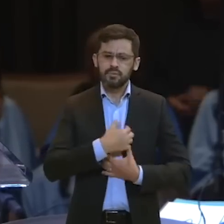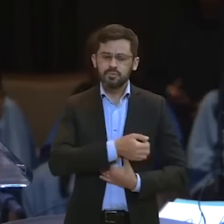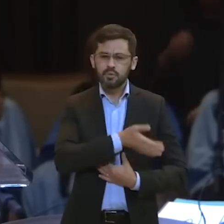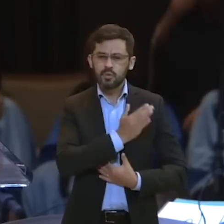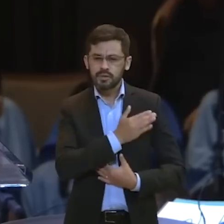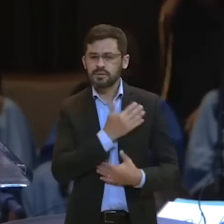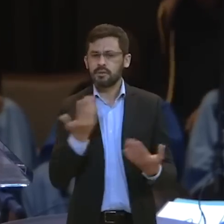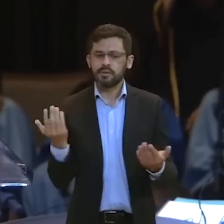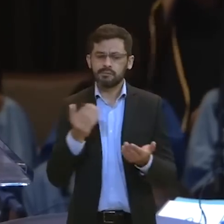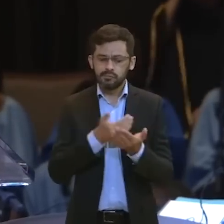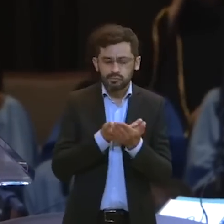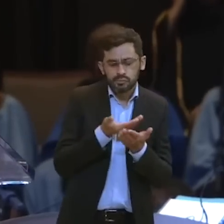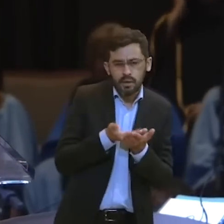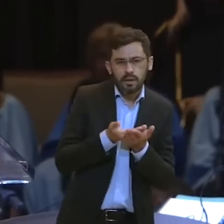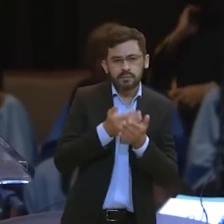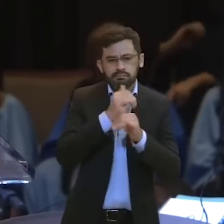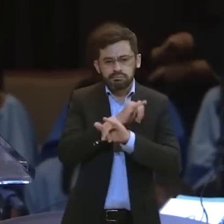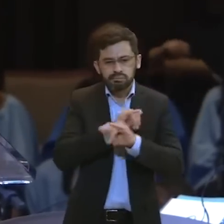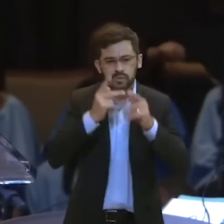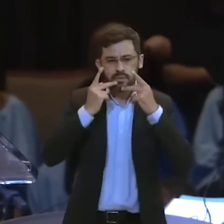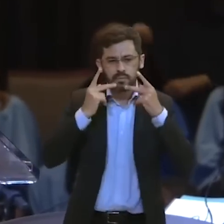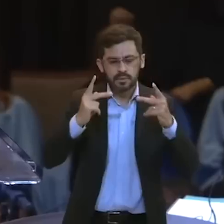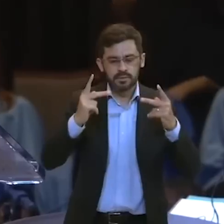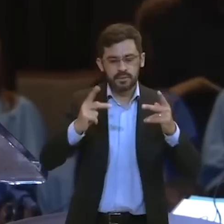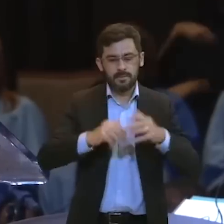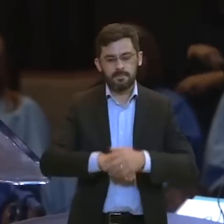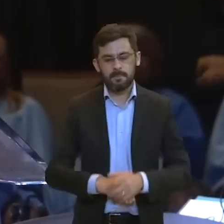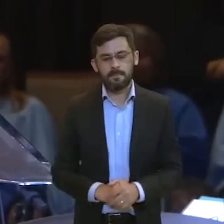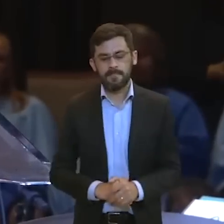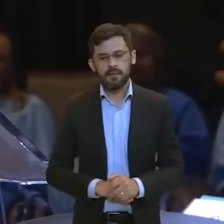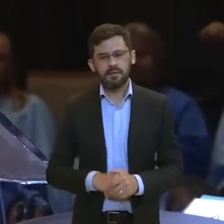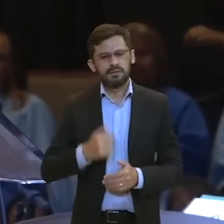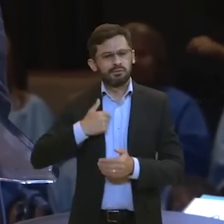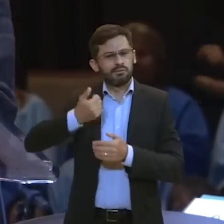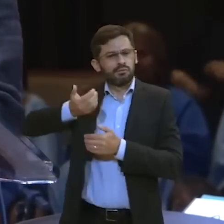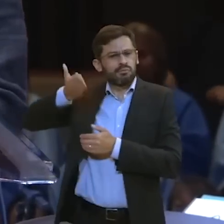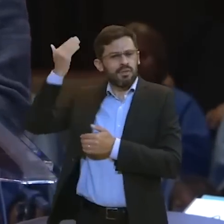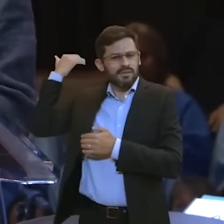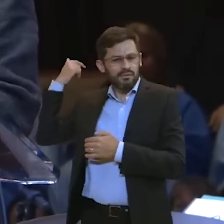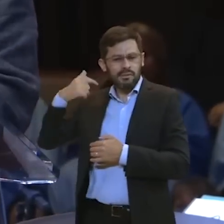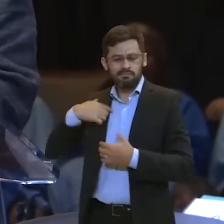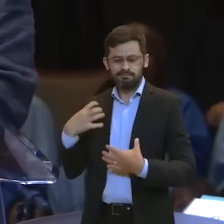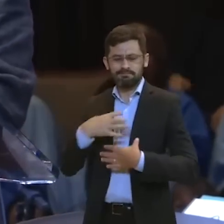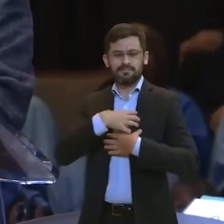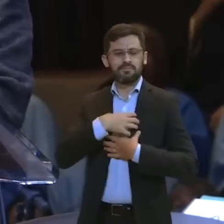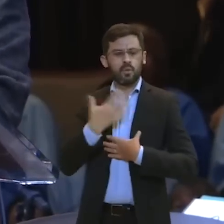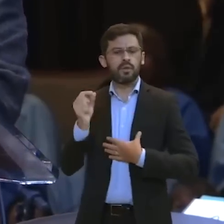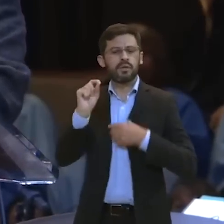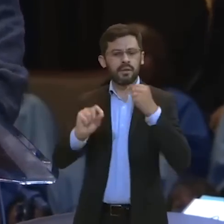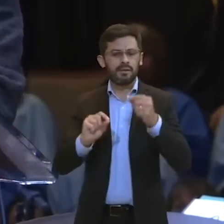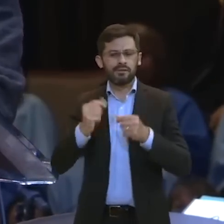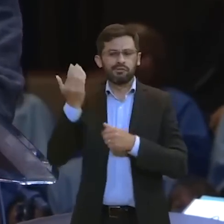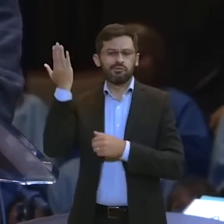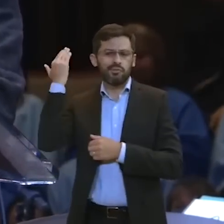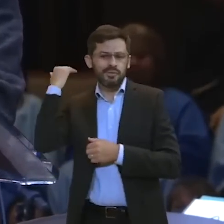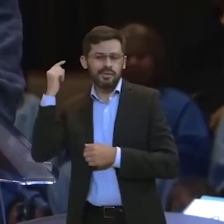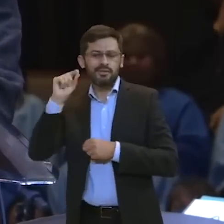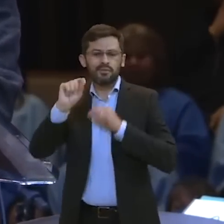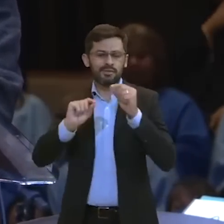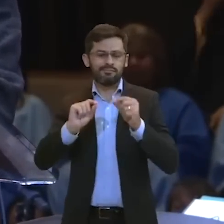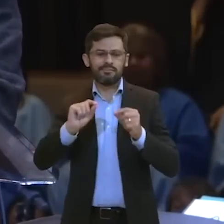eu trazer essa palavra. Desde a minha conversão, eu fui impactado pelas histórias